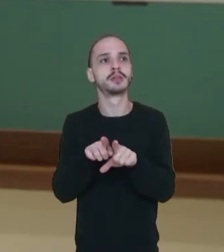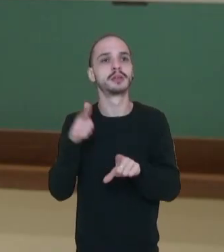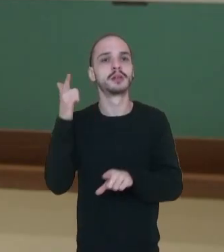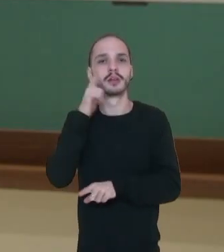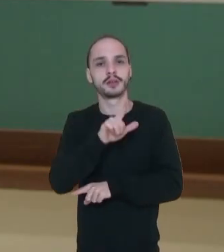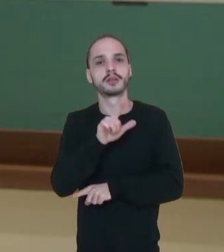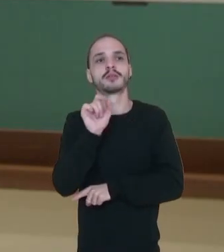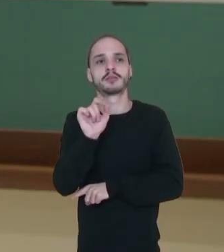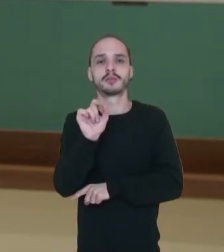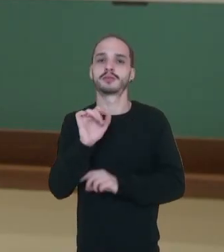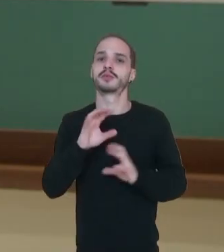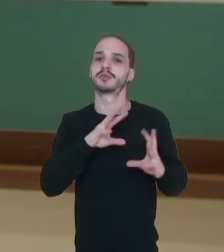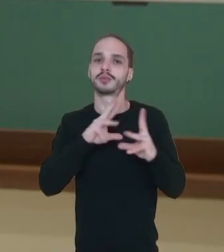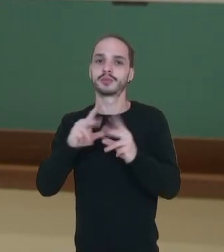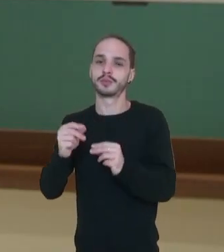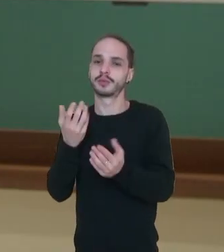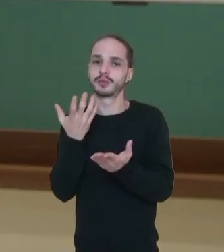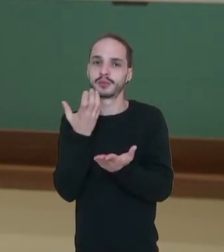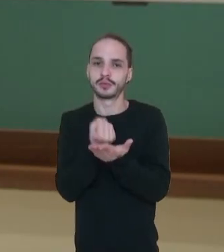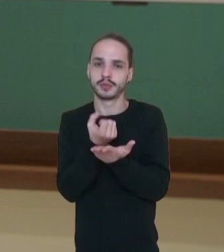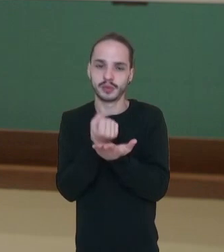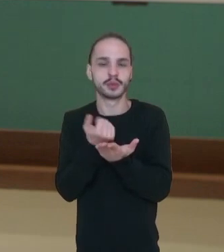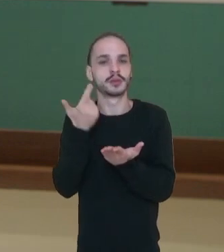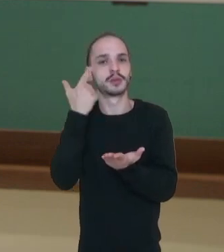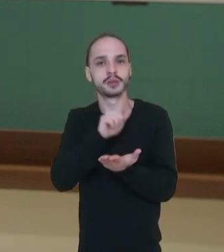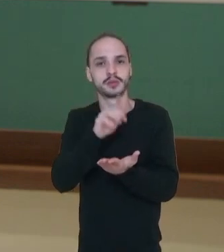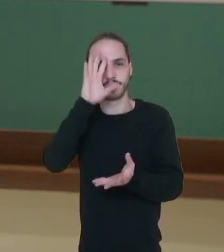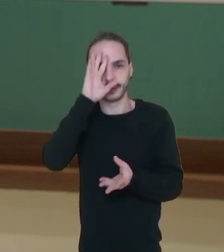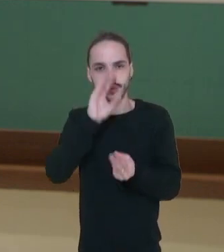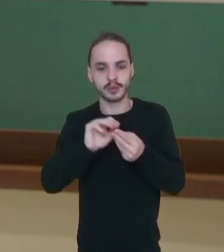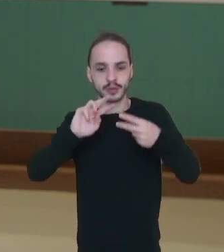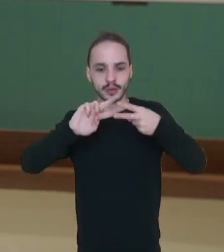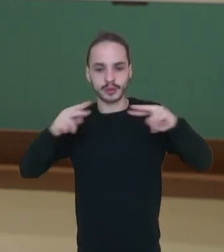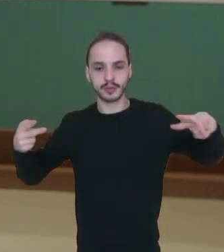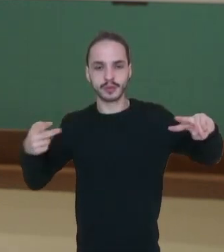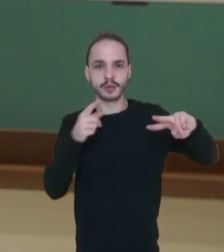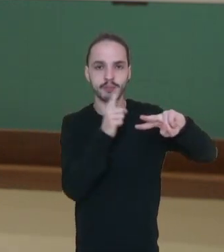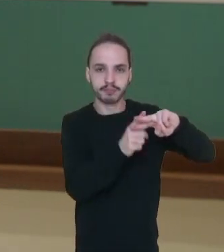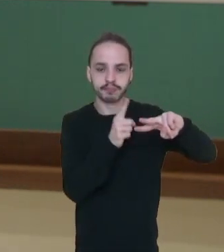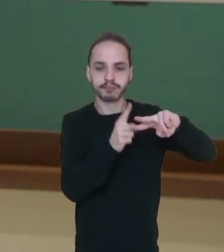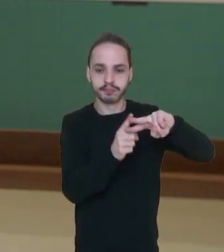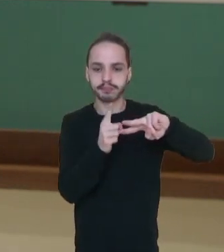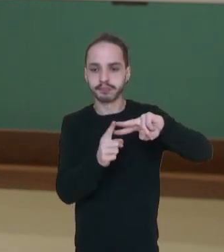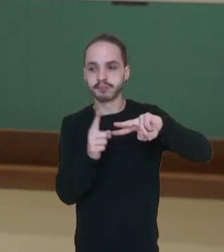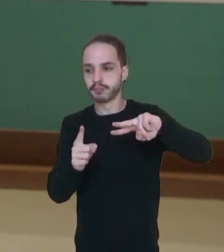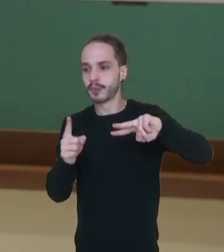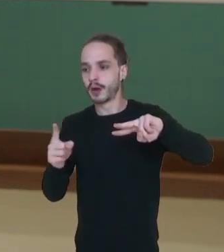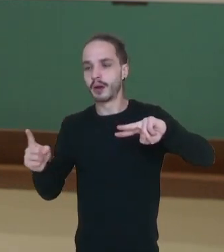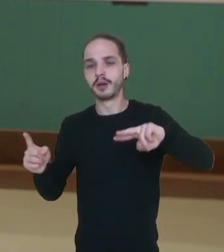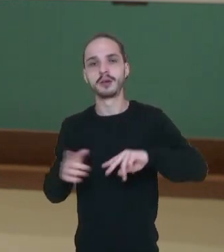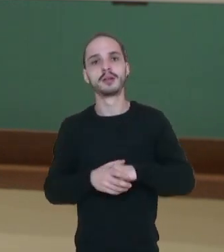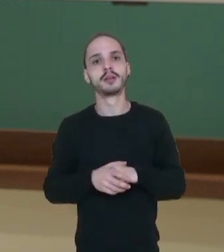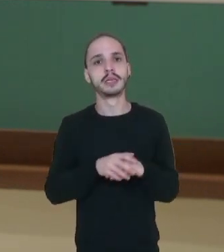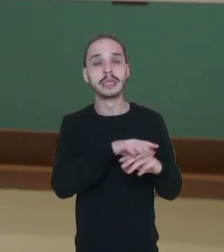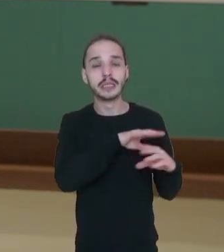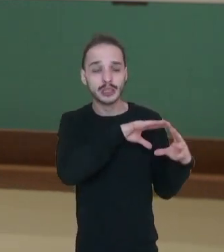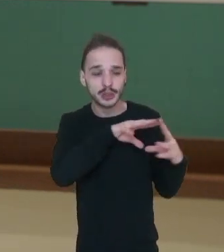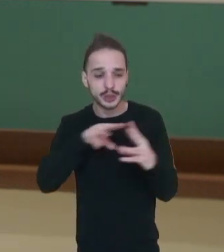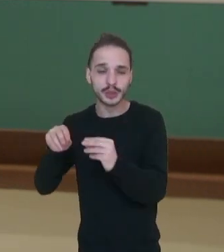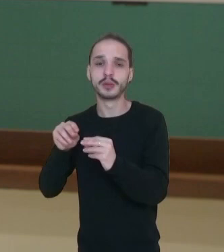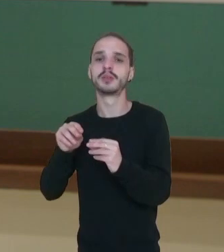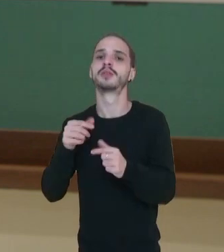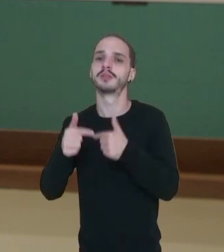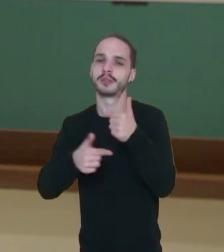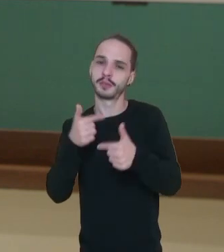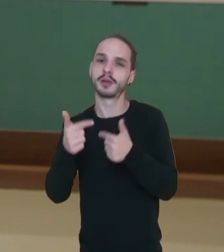partir daí de todos esses dados, faz-se o sequenciamento dos genes. Só foi possível todo esse trabalho com a